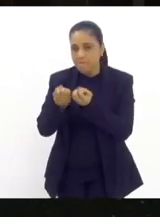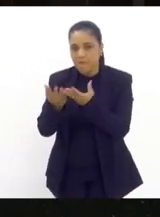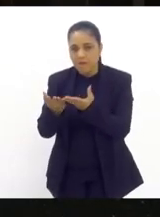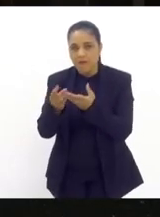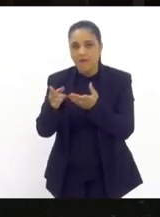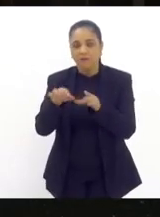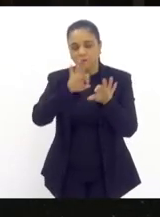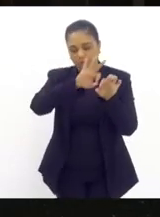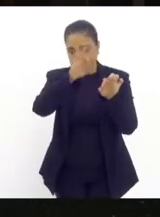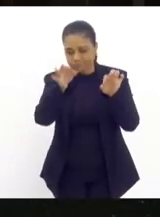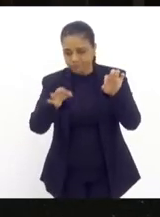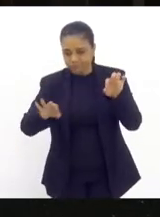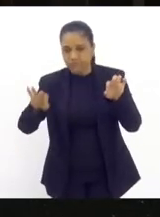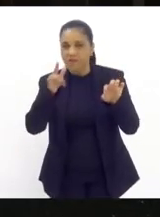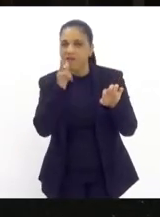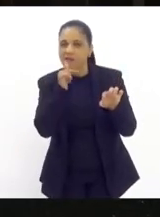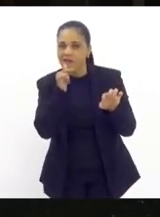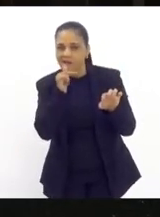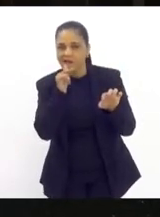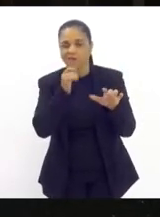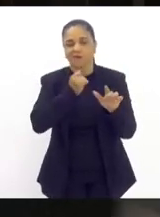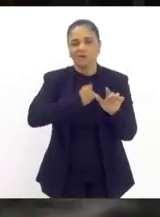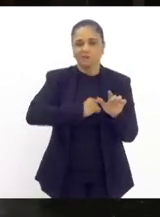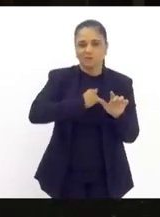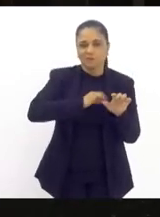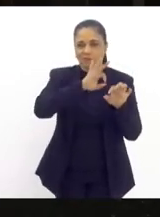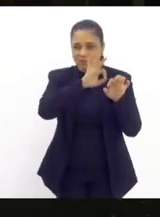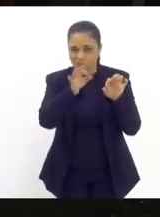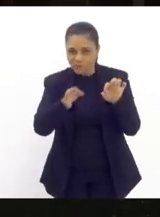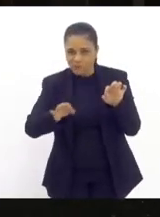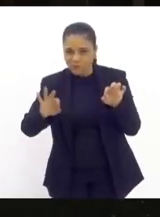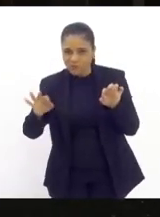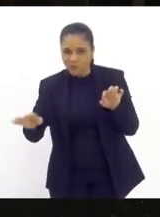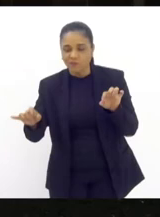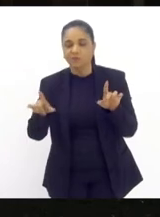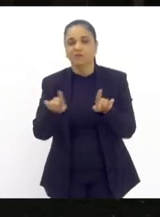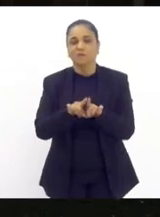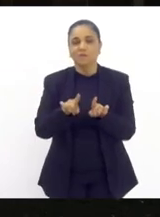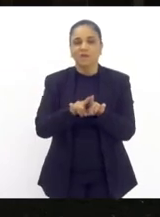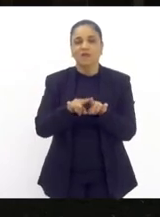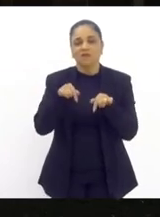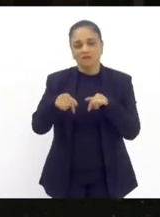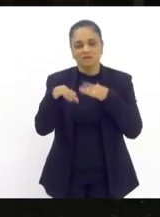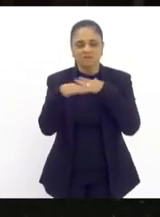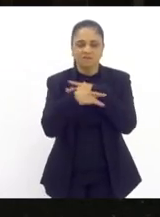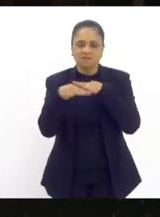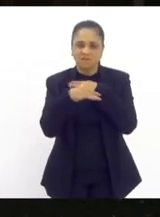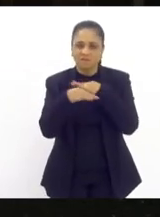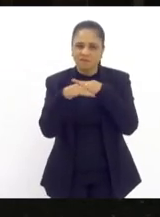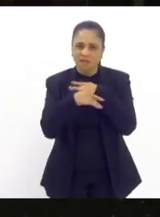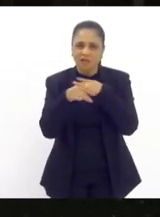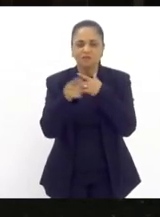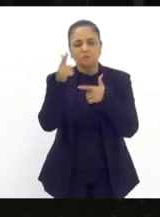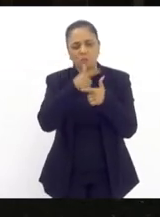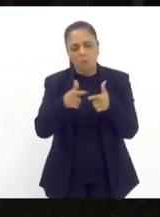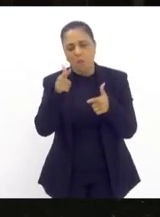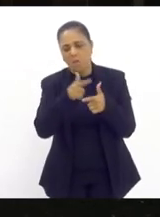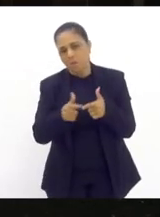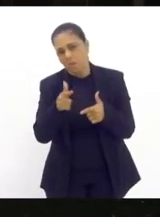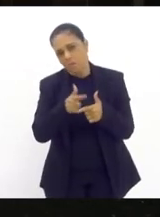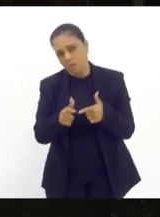saneamento básico aqui em nosso estado que tem sido alvo de grandes problemas após